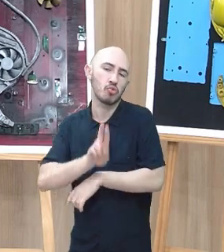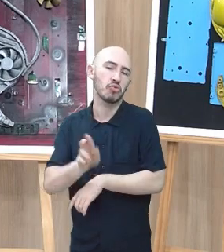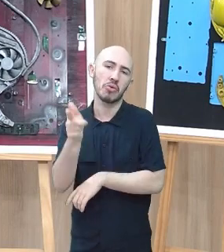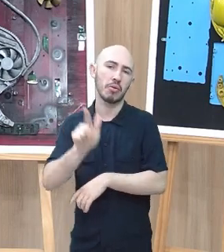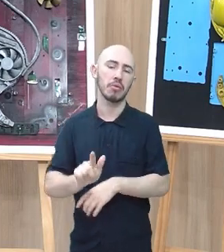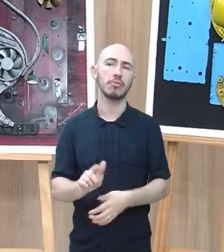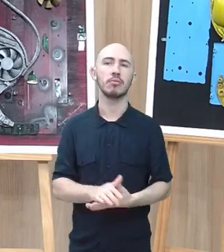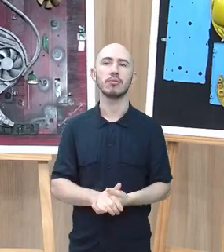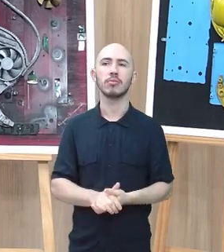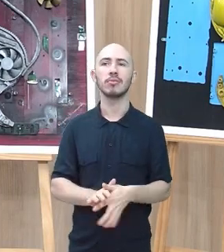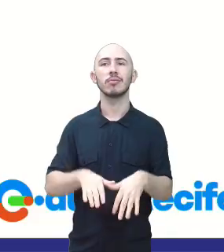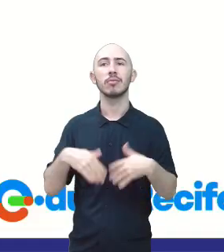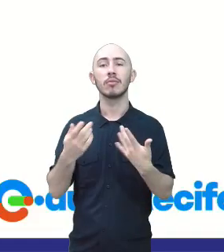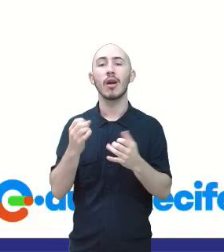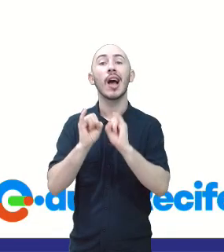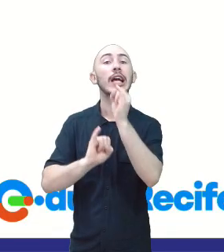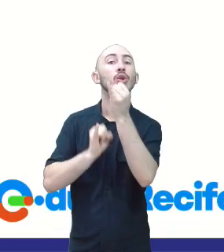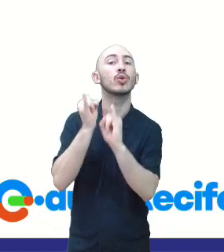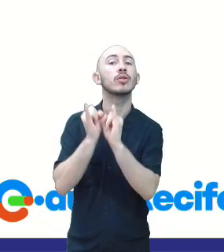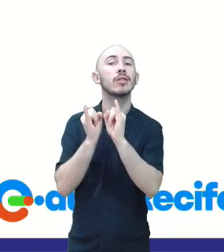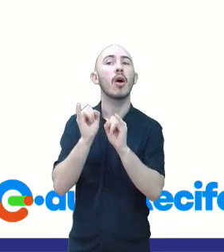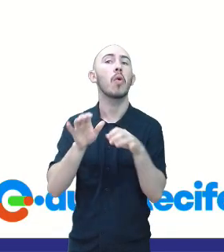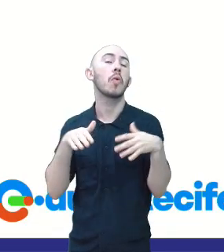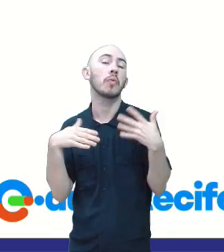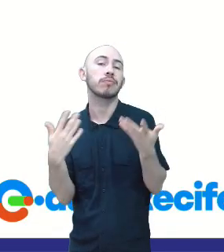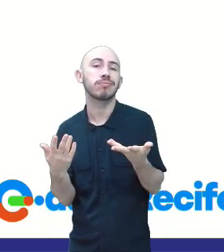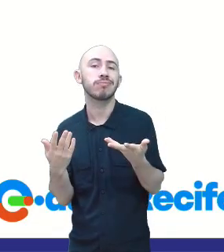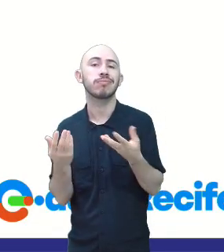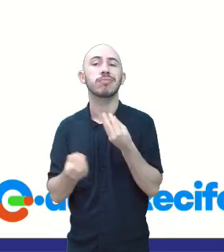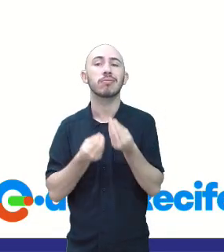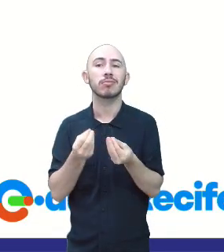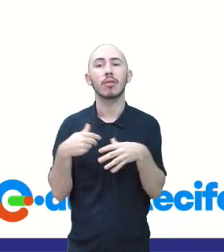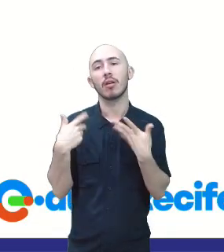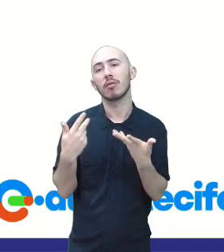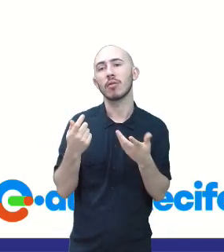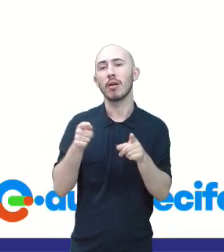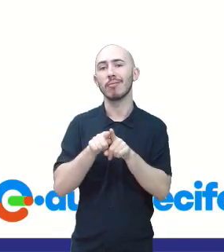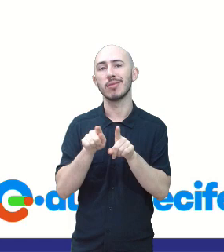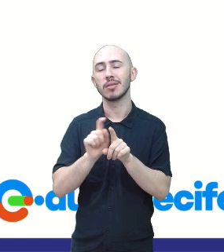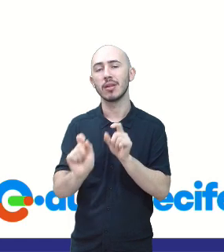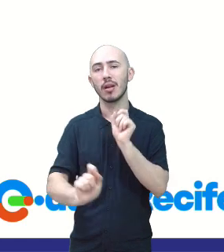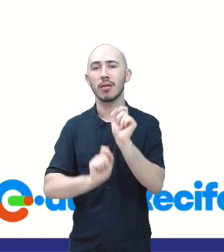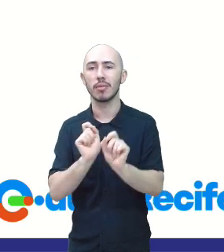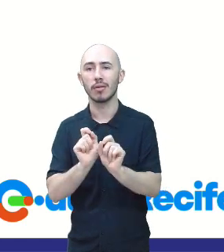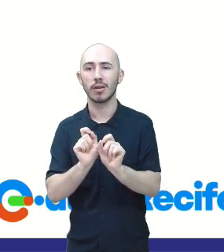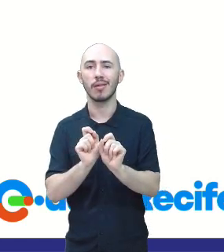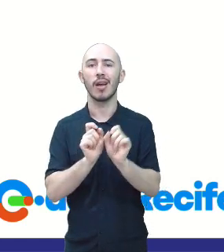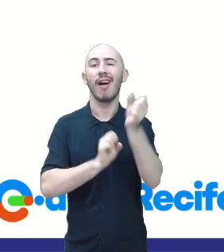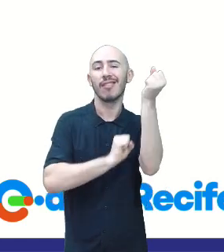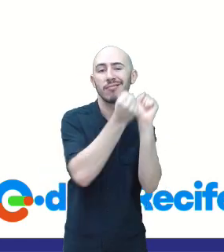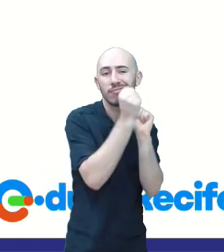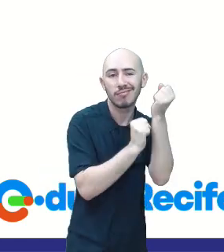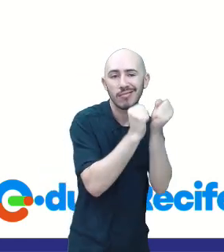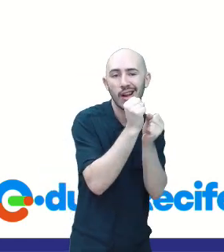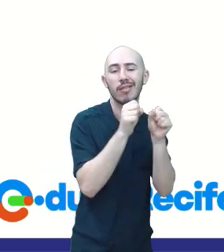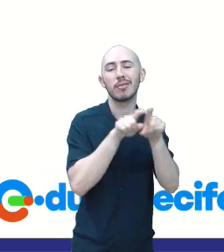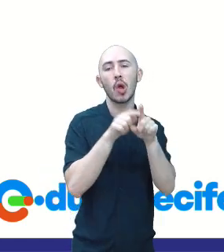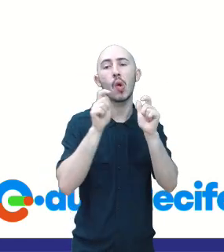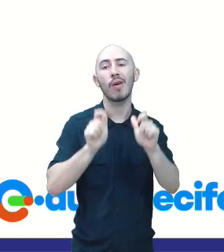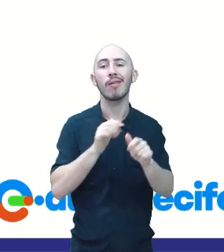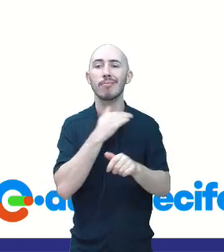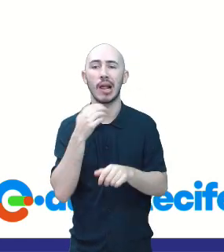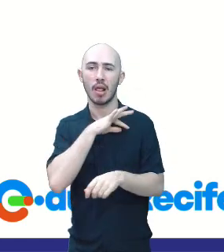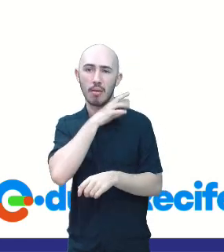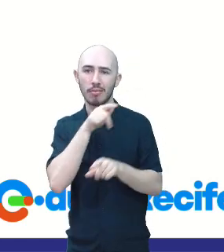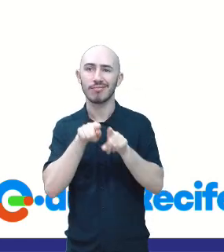O industrial são resíduos provenientes de diversas fontes, matadouros, fábricas, etc. Os